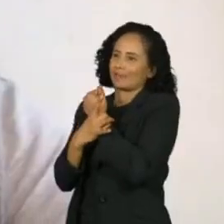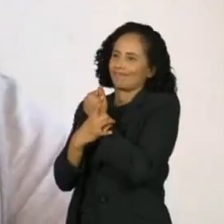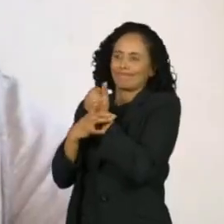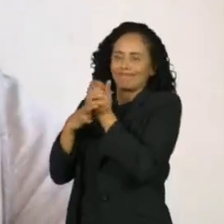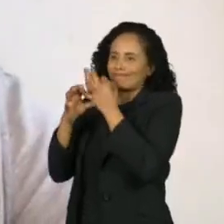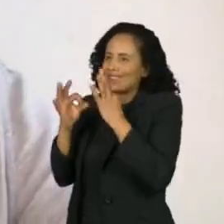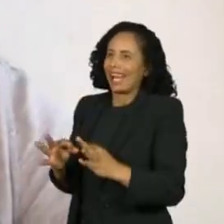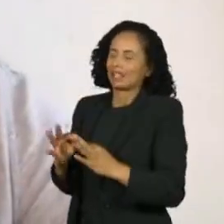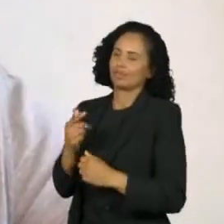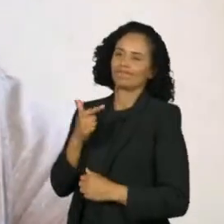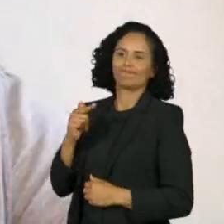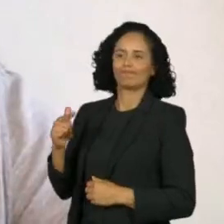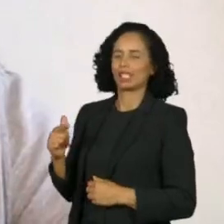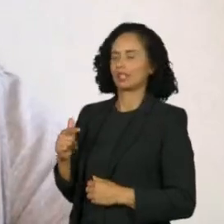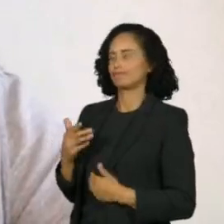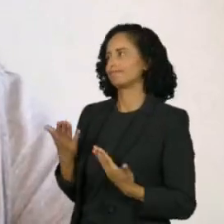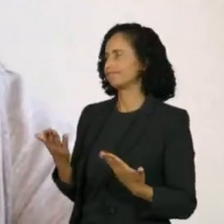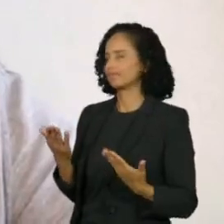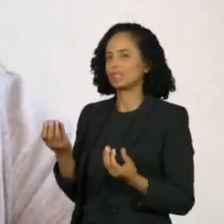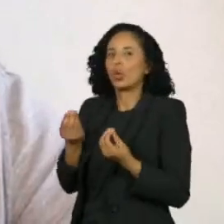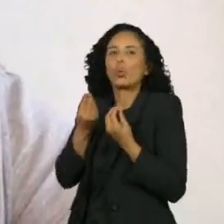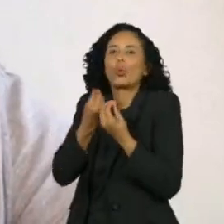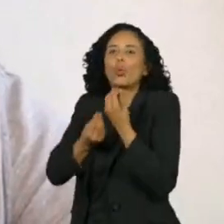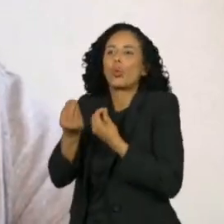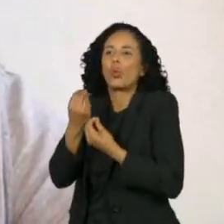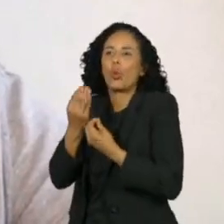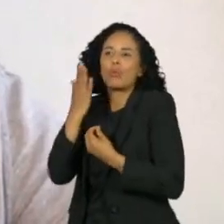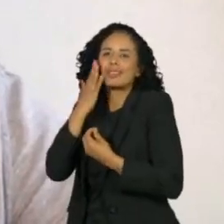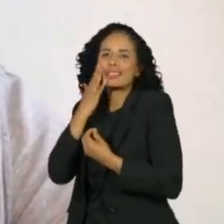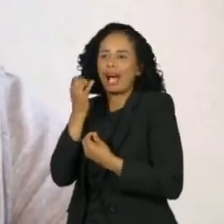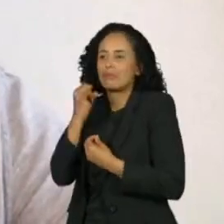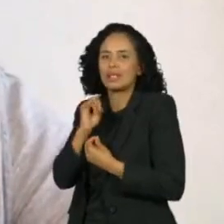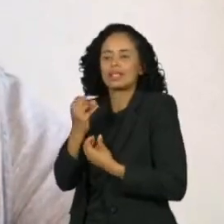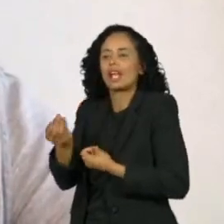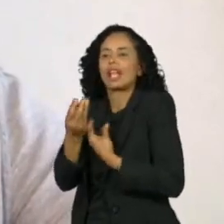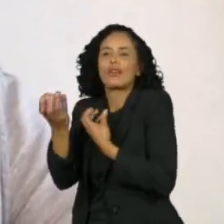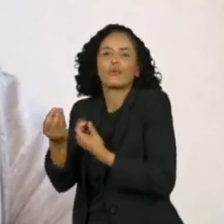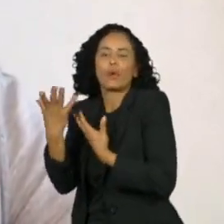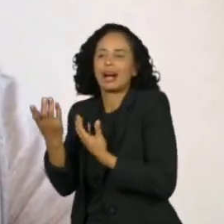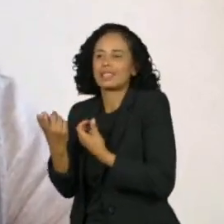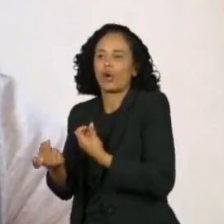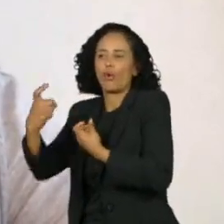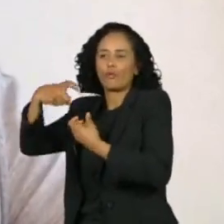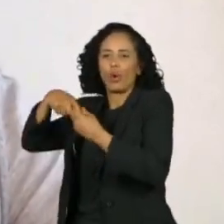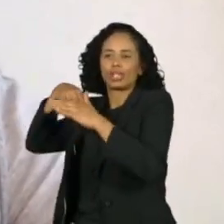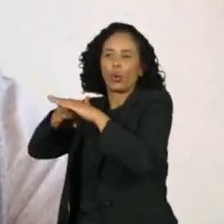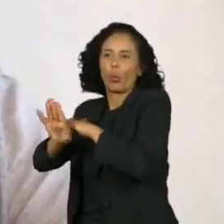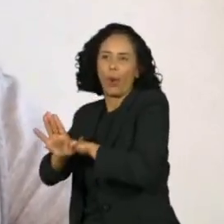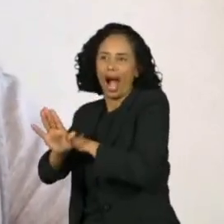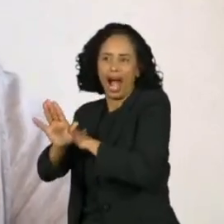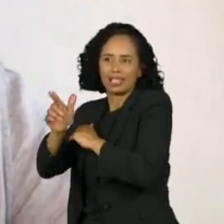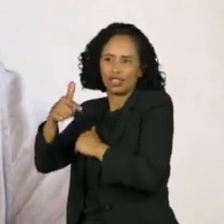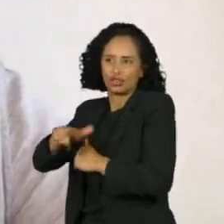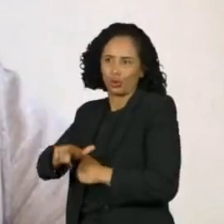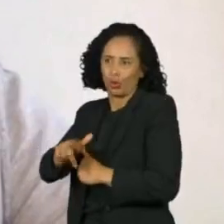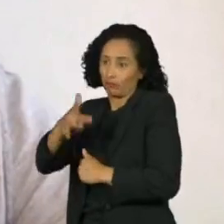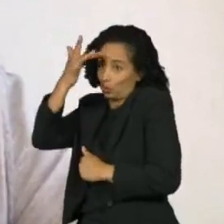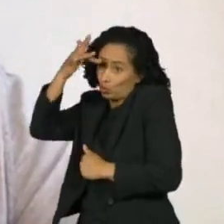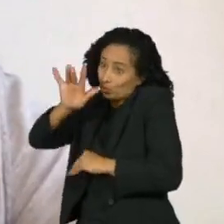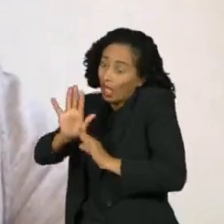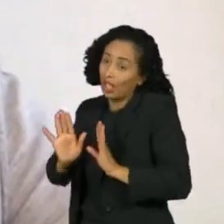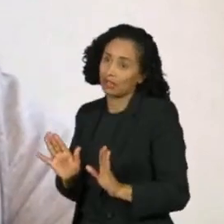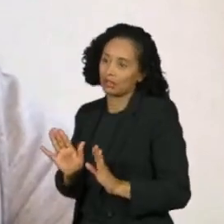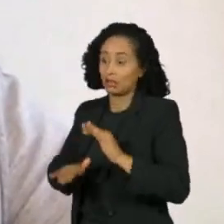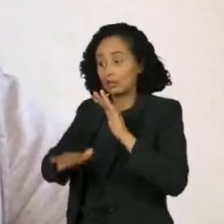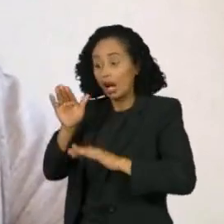específico. Não se tem certeza se realmente os dados foram obtidos, apesar do criminoso ter alegado que esses dados estão em suas mãos. Nada impede